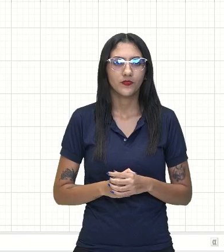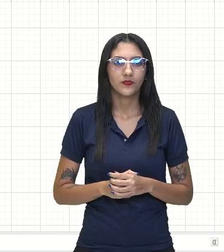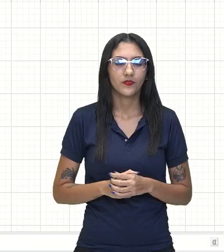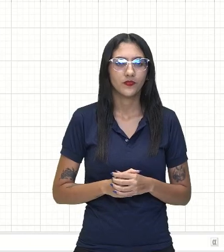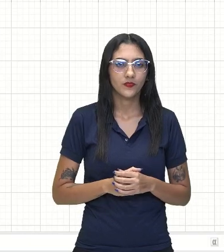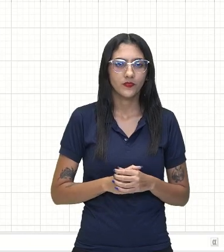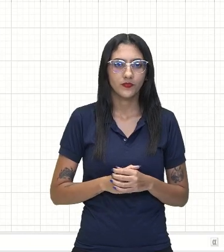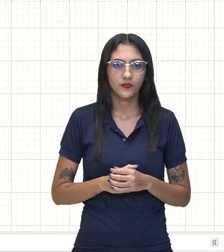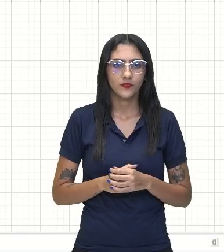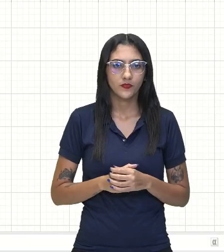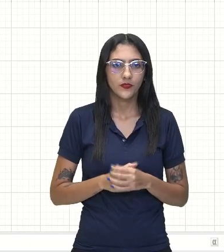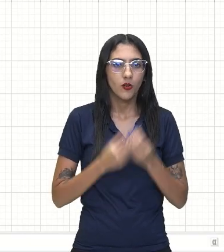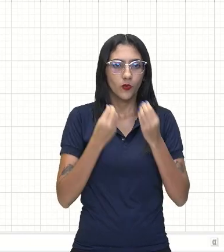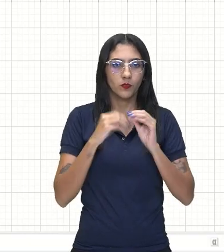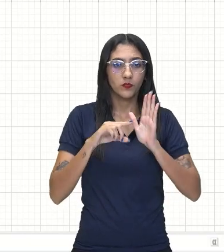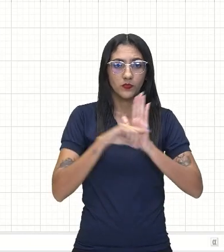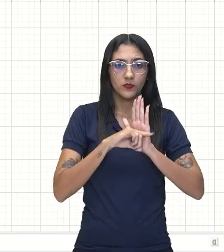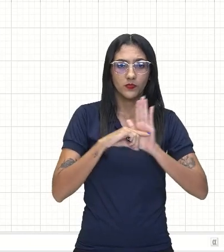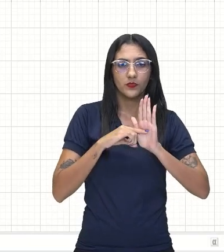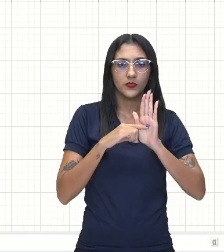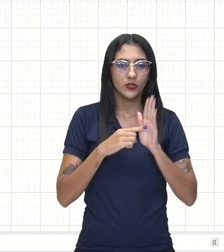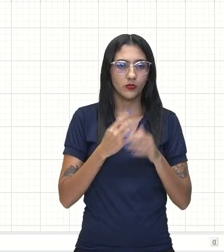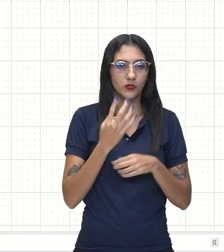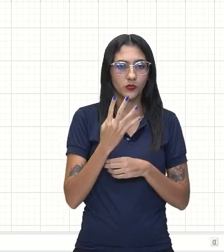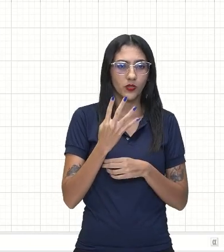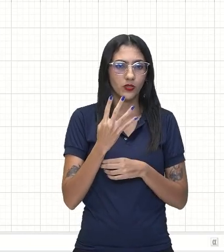menos 4x